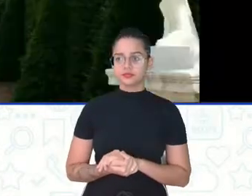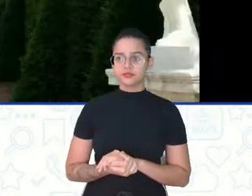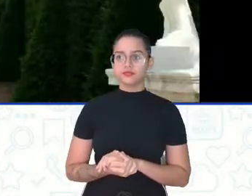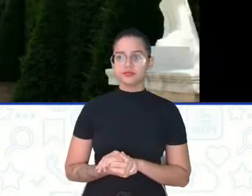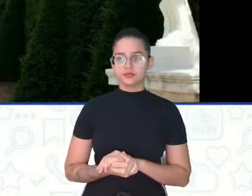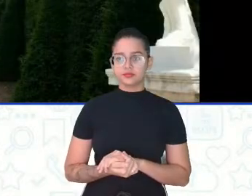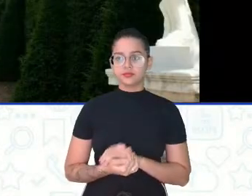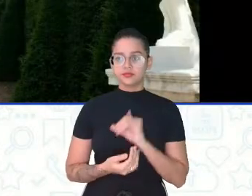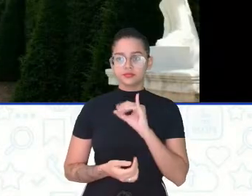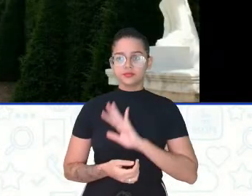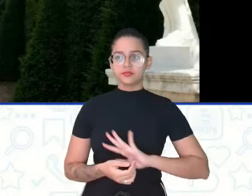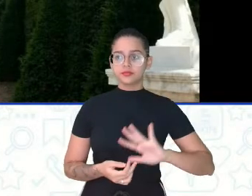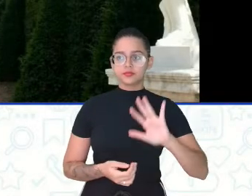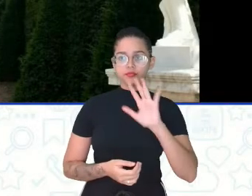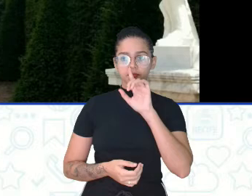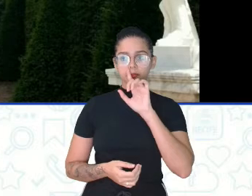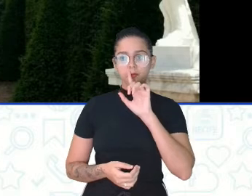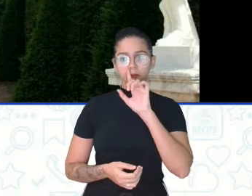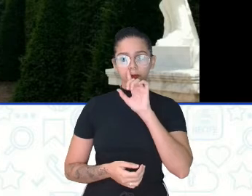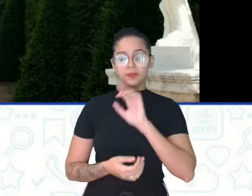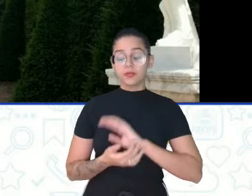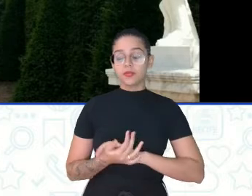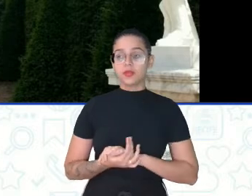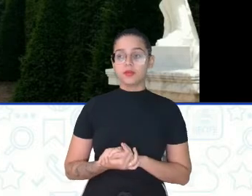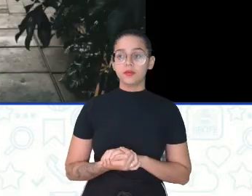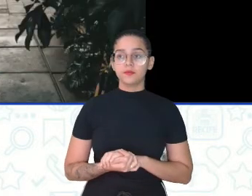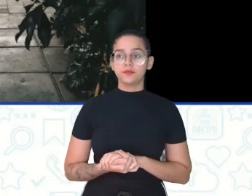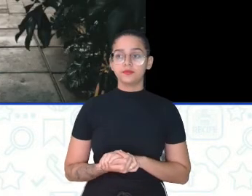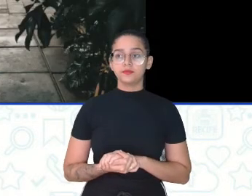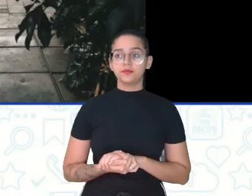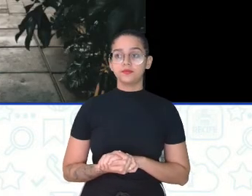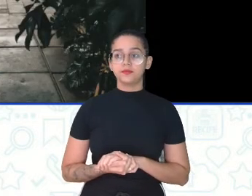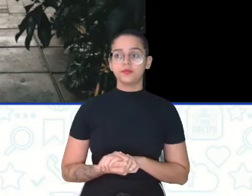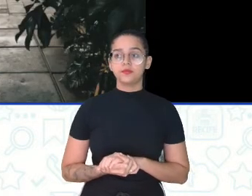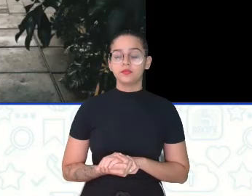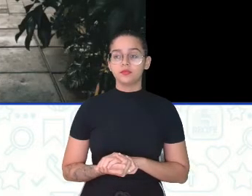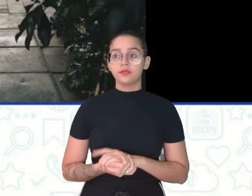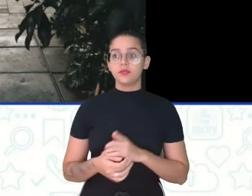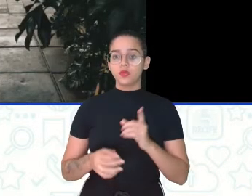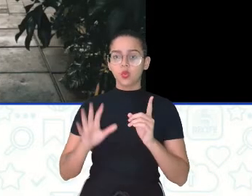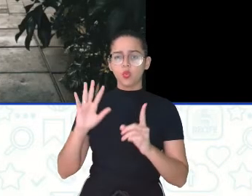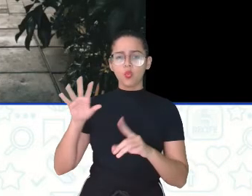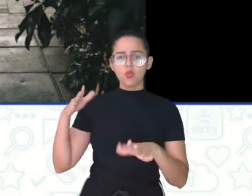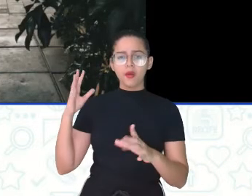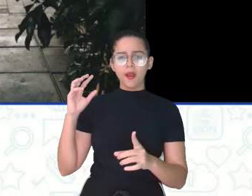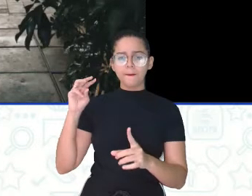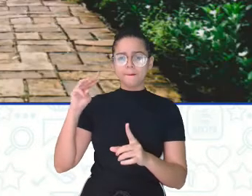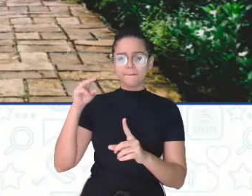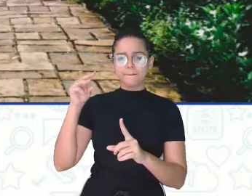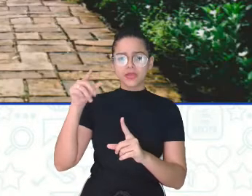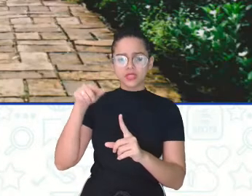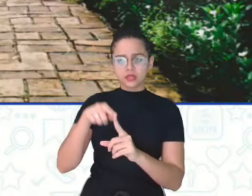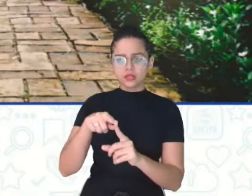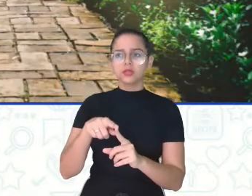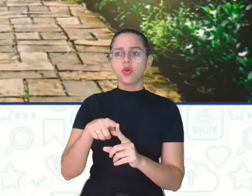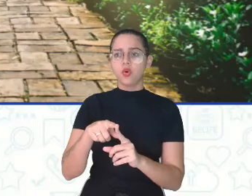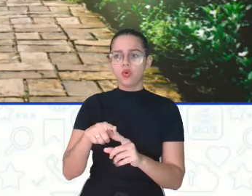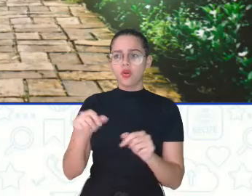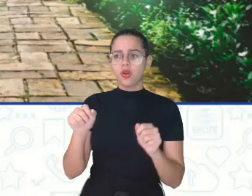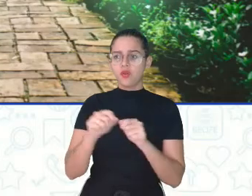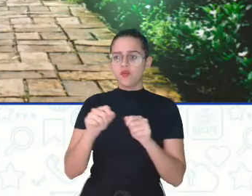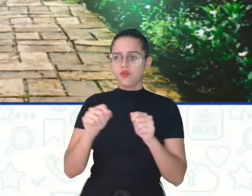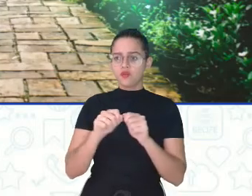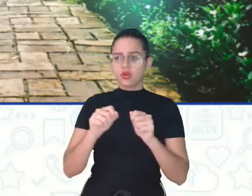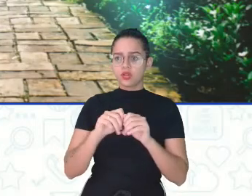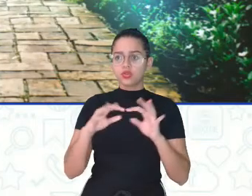Paisagismo. Aqui eu trouxe para vocês, ó. O paisagista tem a missão de recompor as